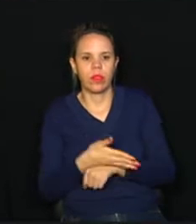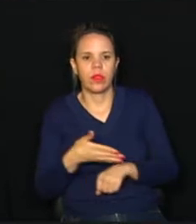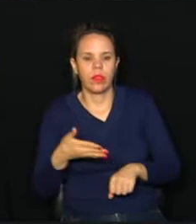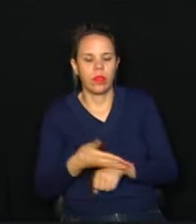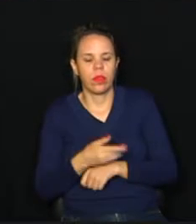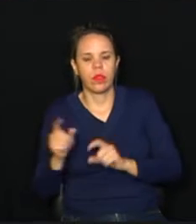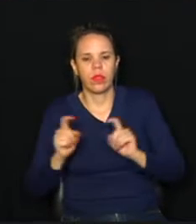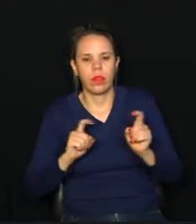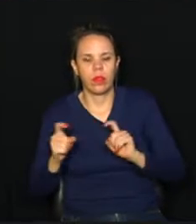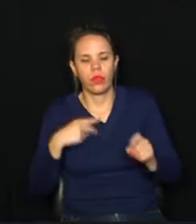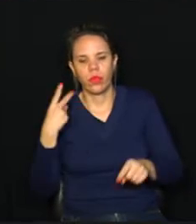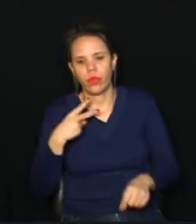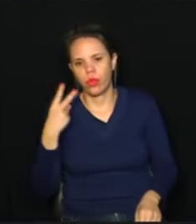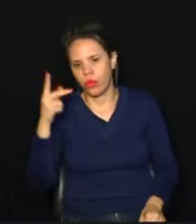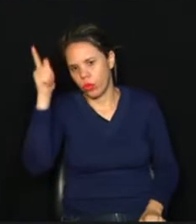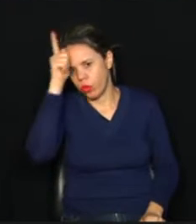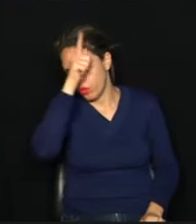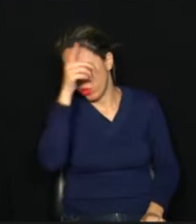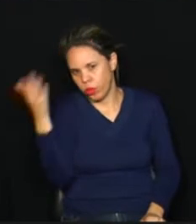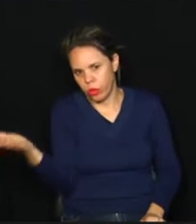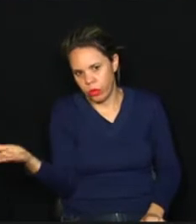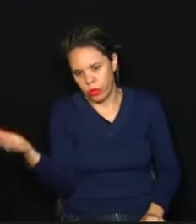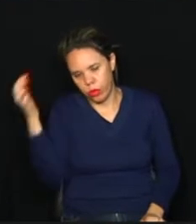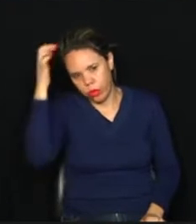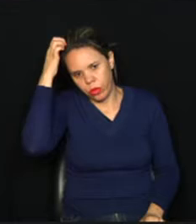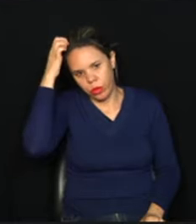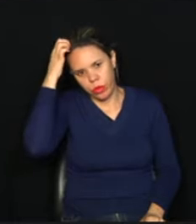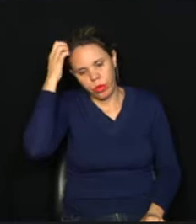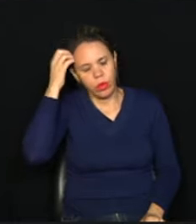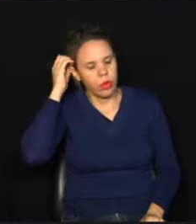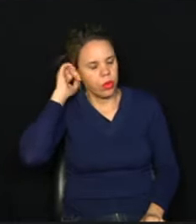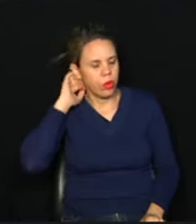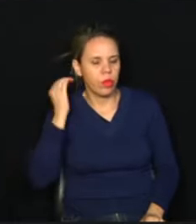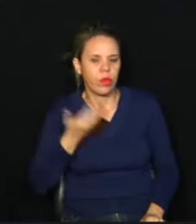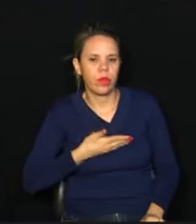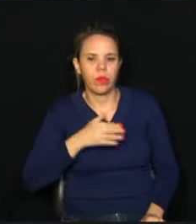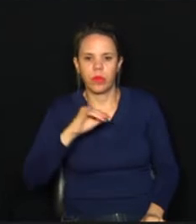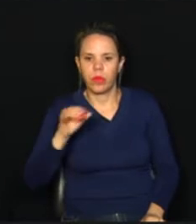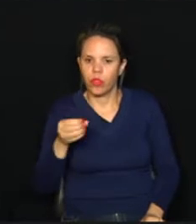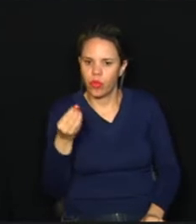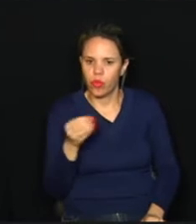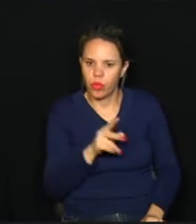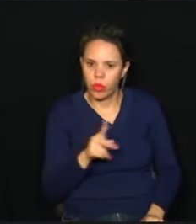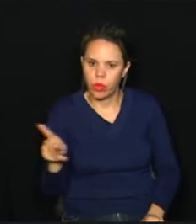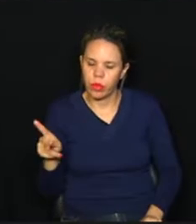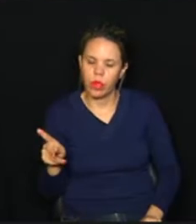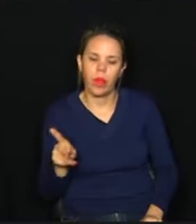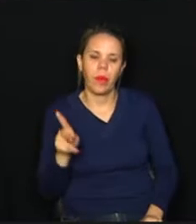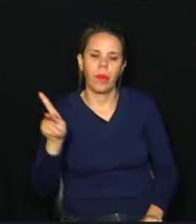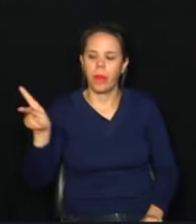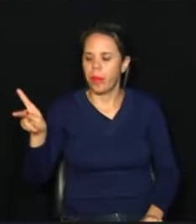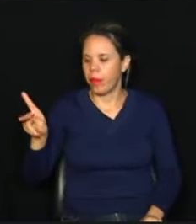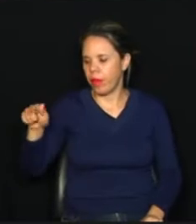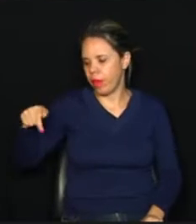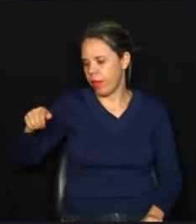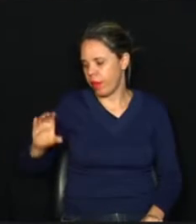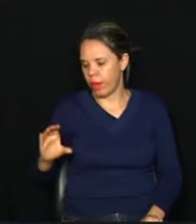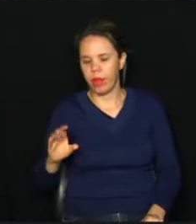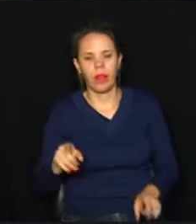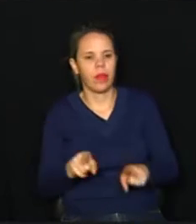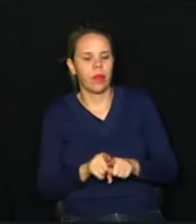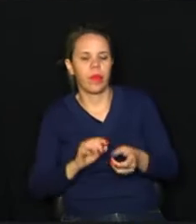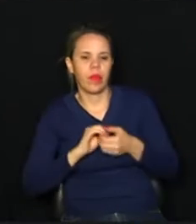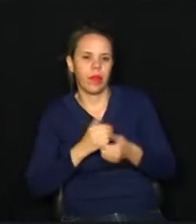ao vereador Gustavo Peta, ao nosso querido João Paulo Feijão, presidente da PQC, e cumprimento aos